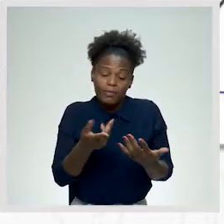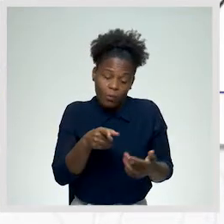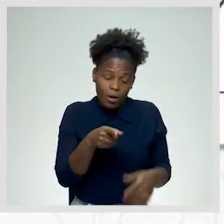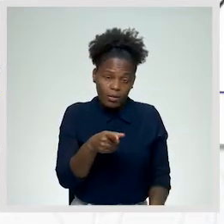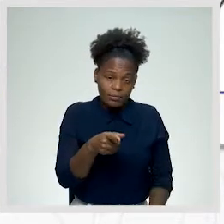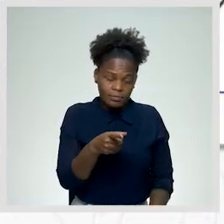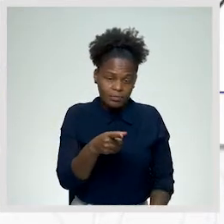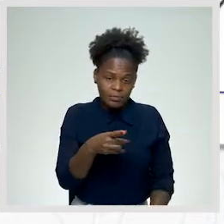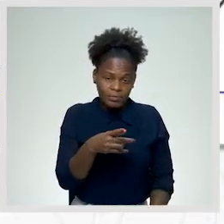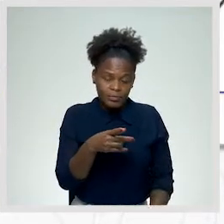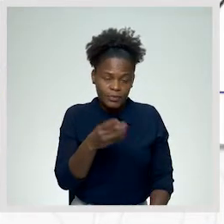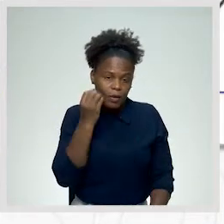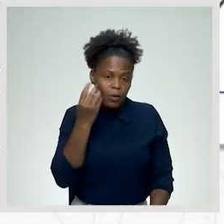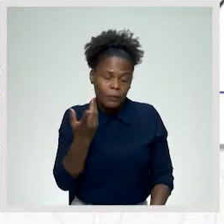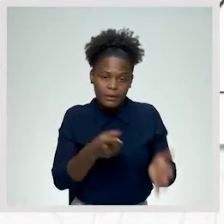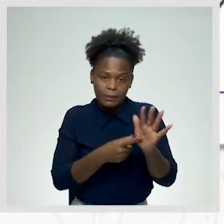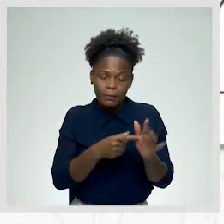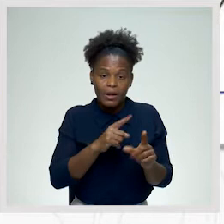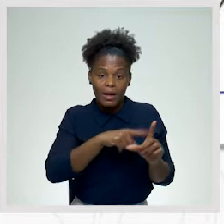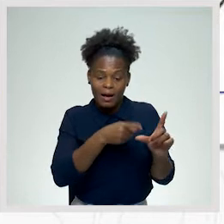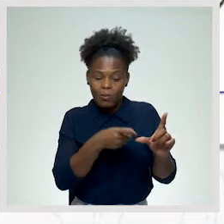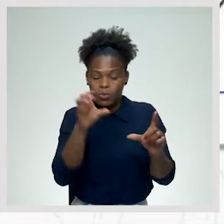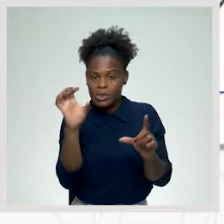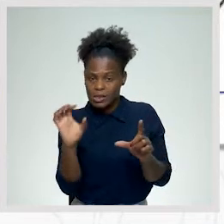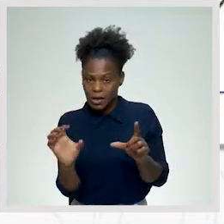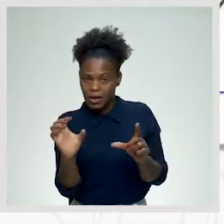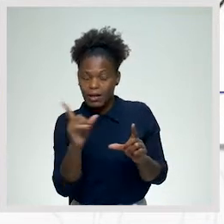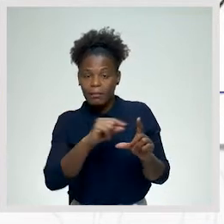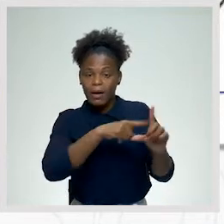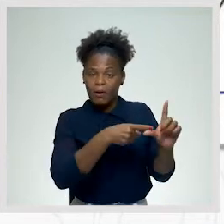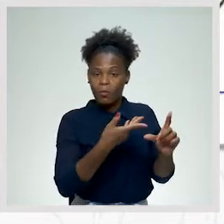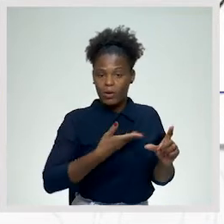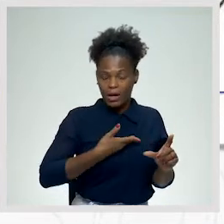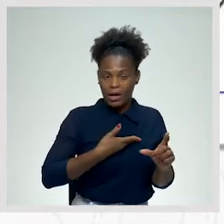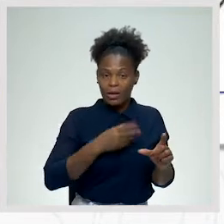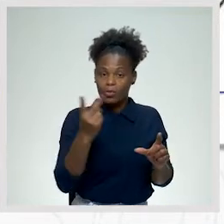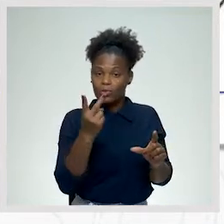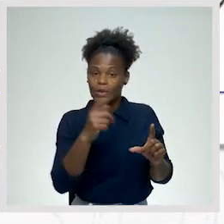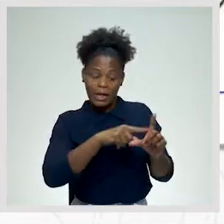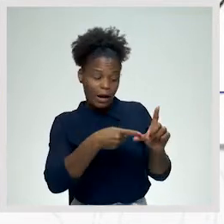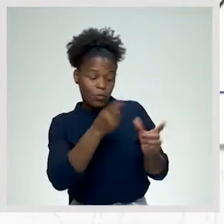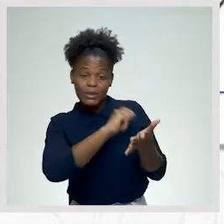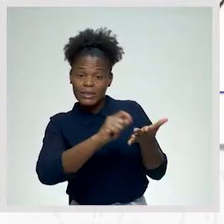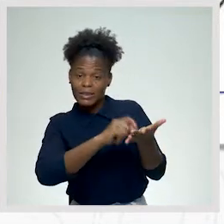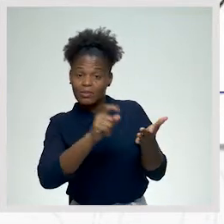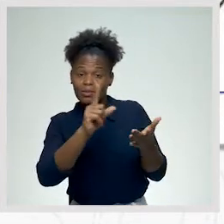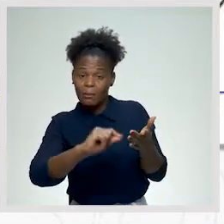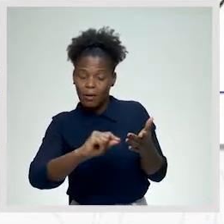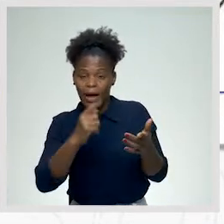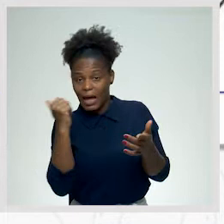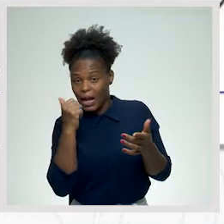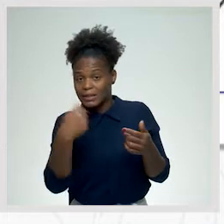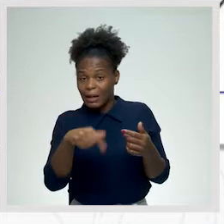caso, como o ângulo C e o ângulo D são ângulos inscritos e eles